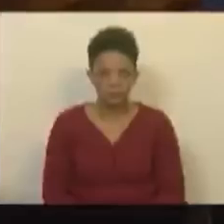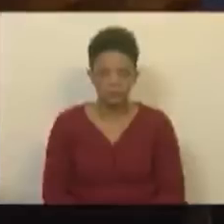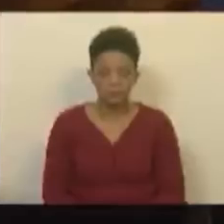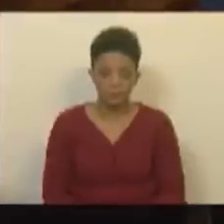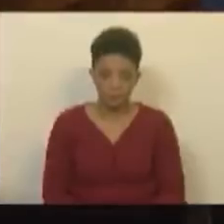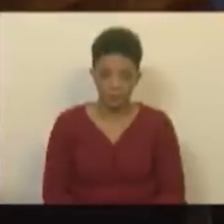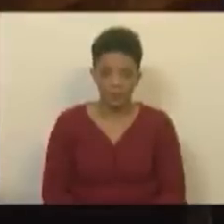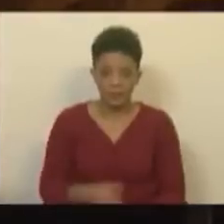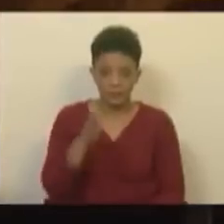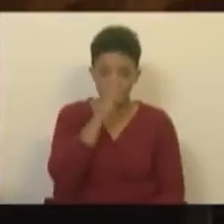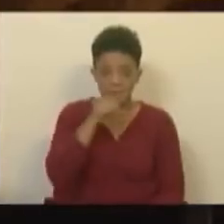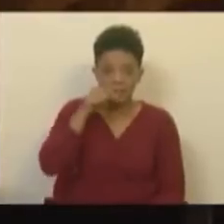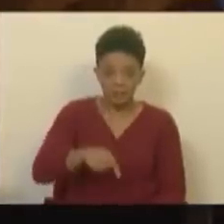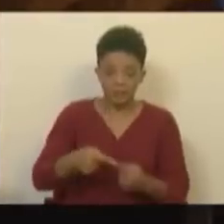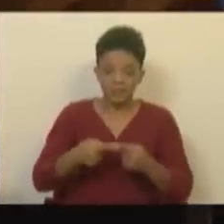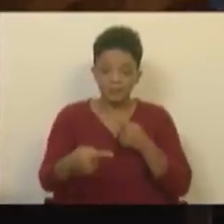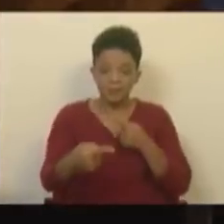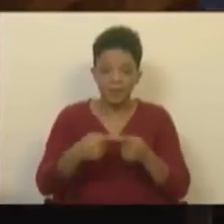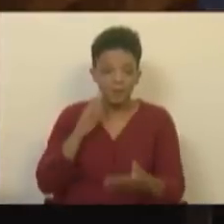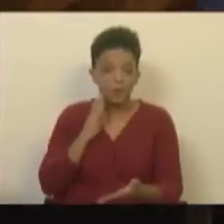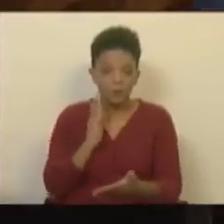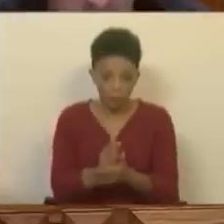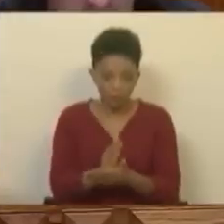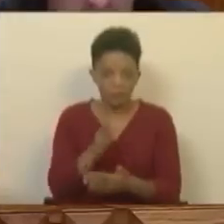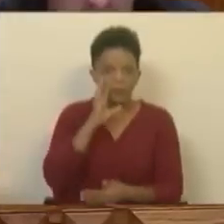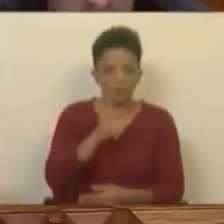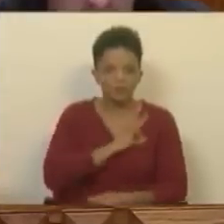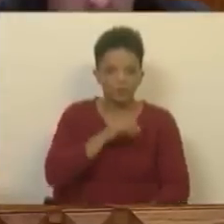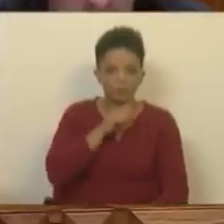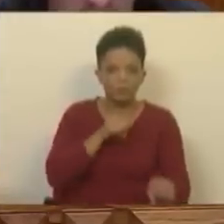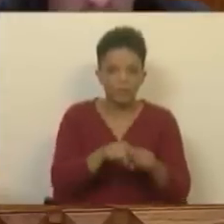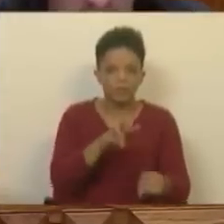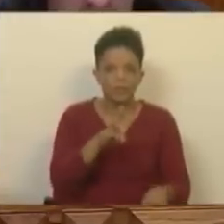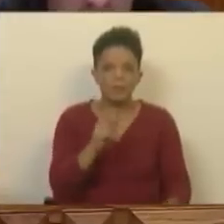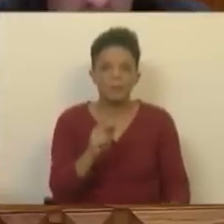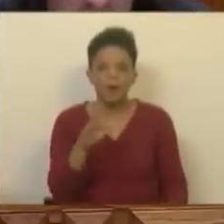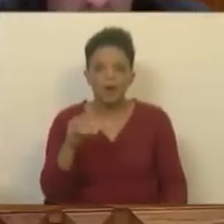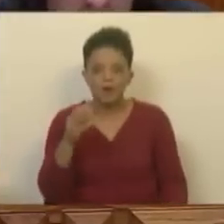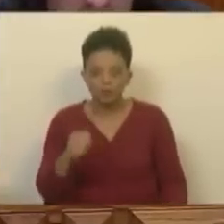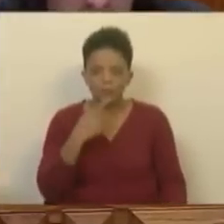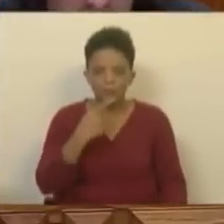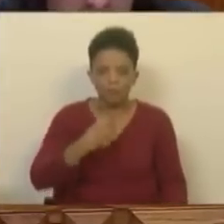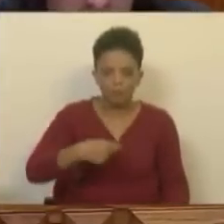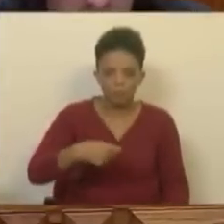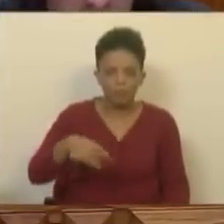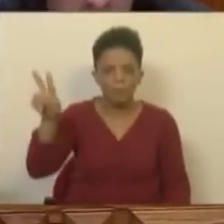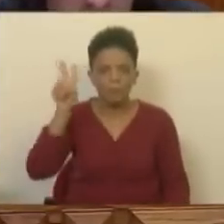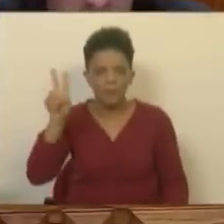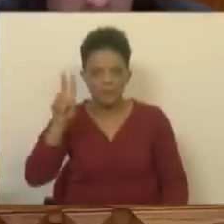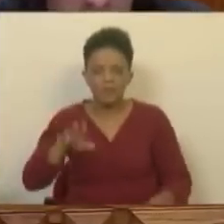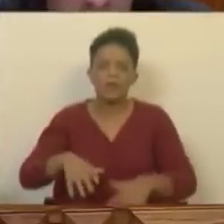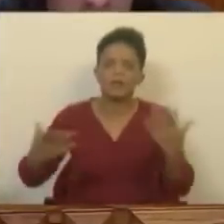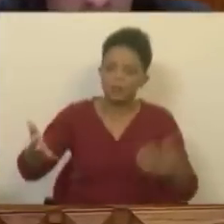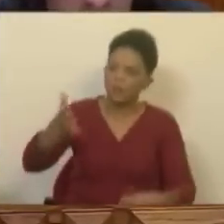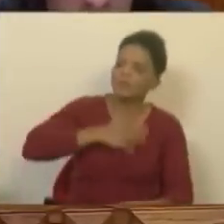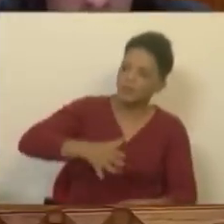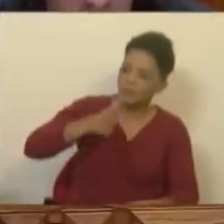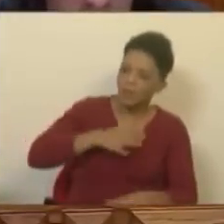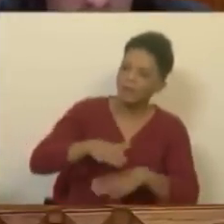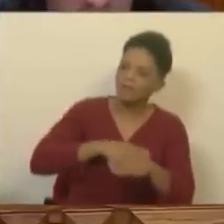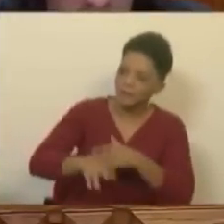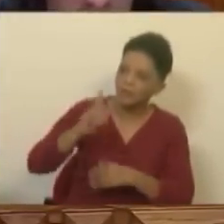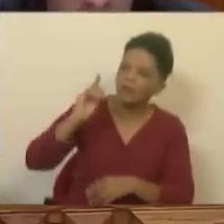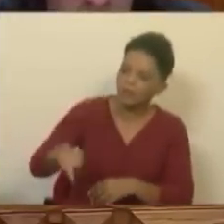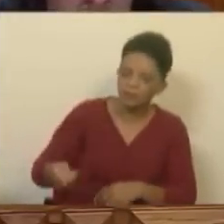É por isso quando aqui a semana passada o senhor Deputado Marcos presteirou perguntava arrancada do PSD então digam lá o que é que